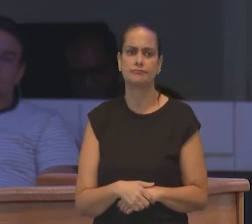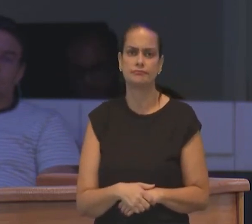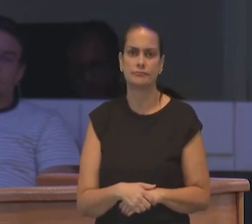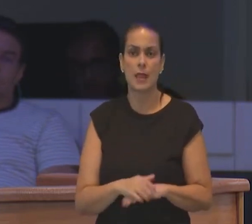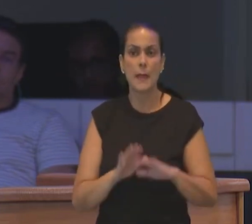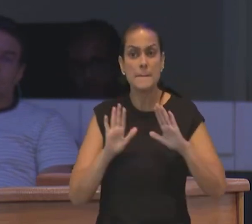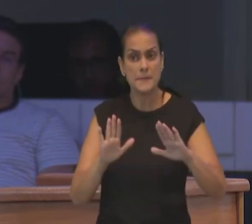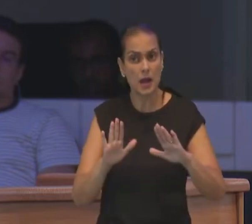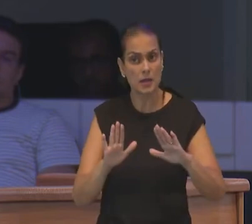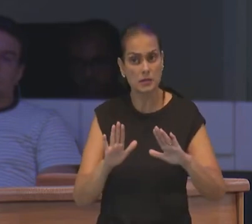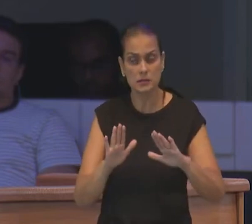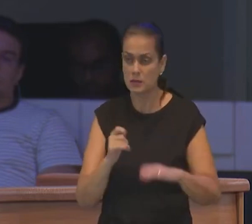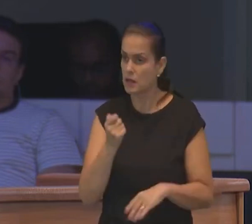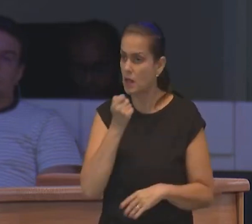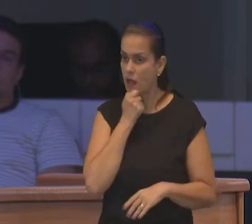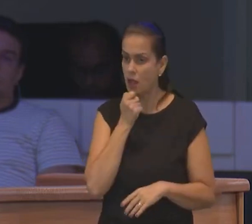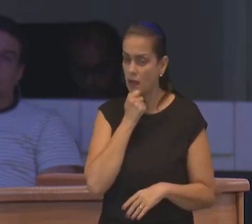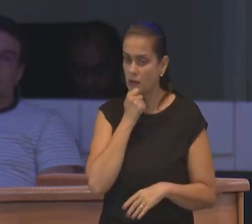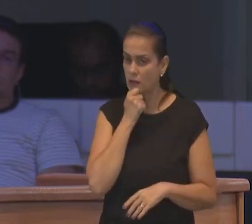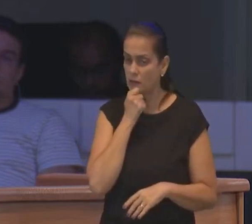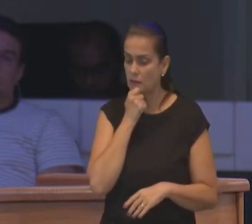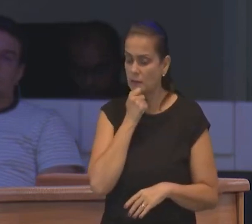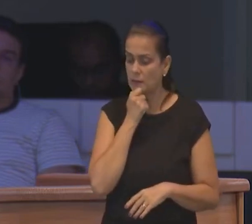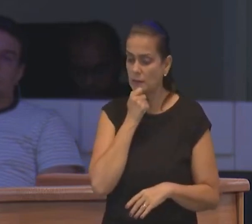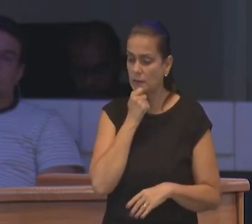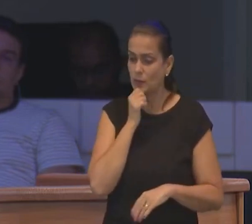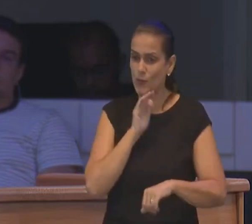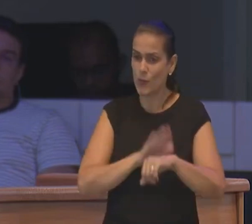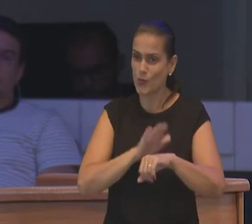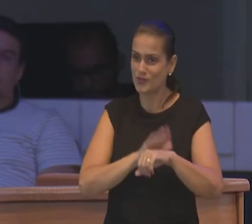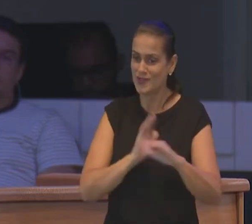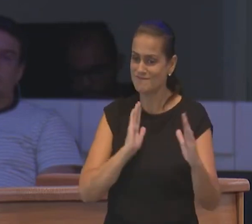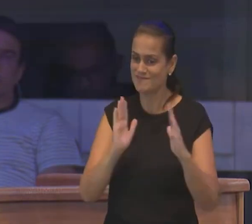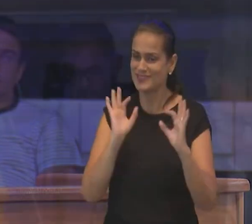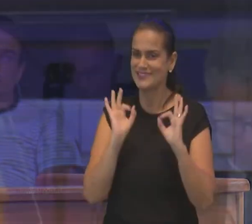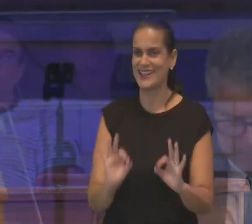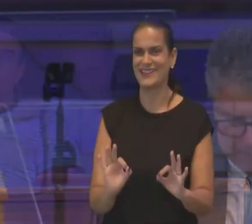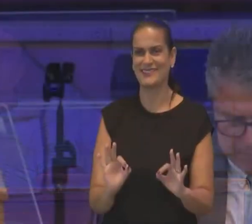Mas porque ainda não era o tempo certo.